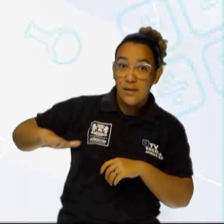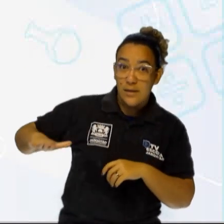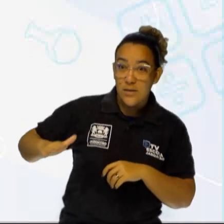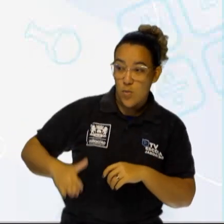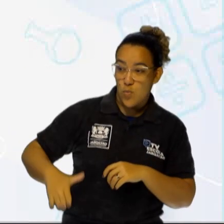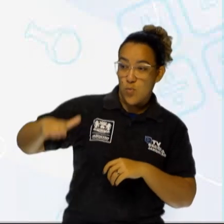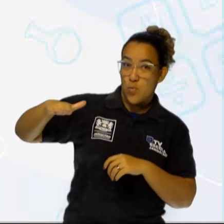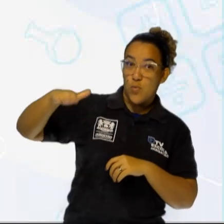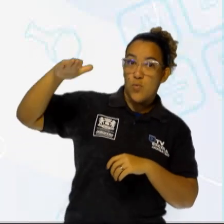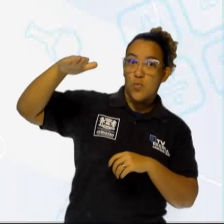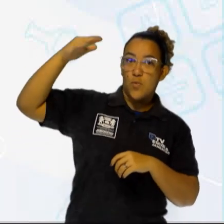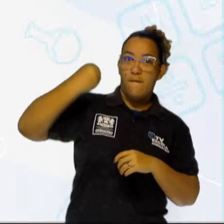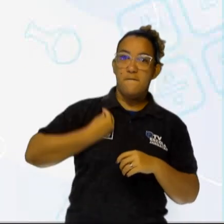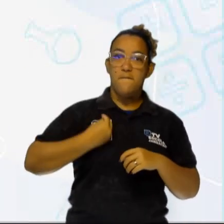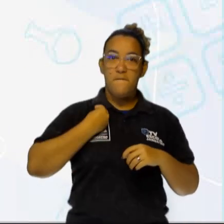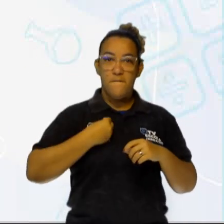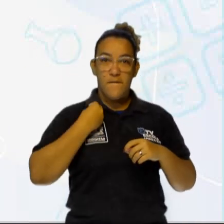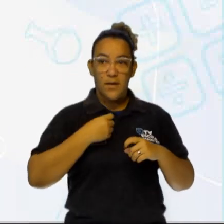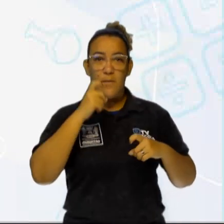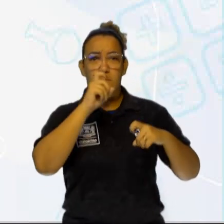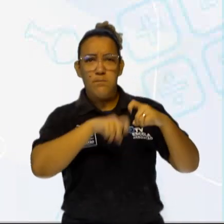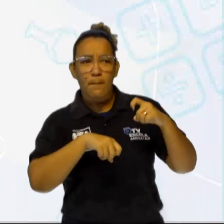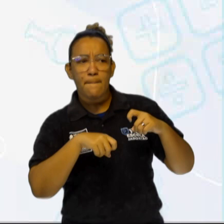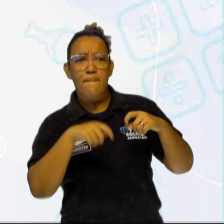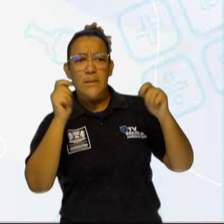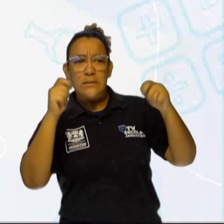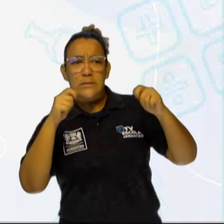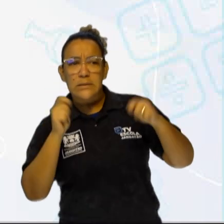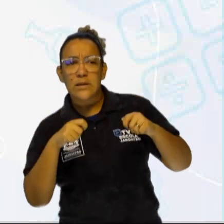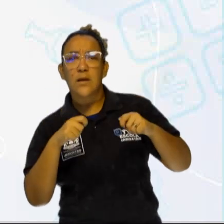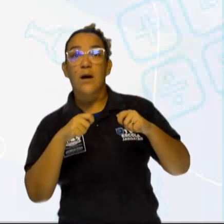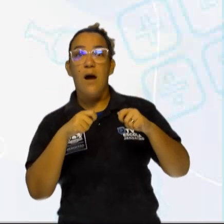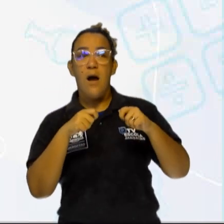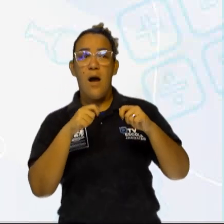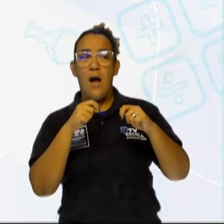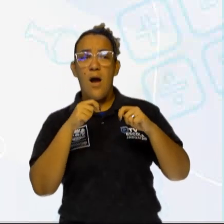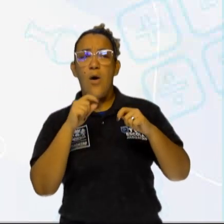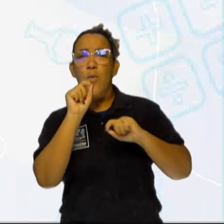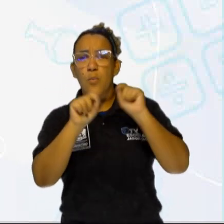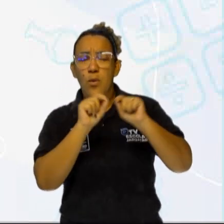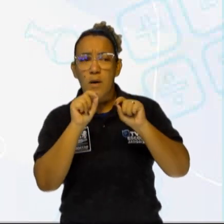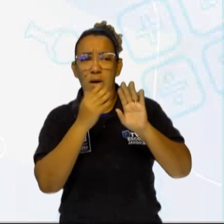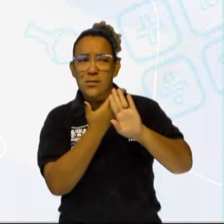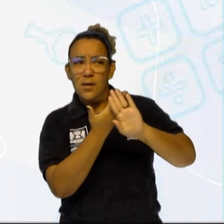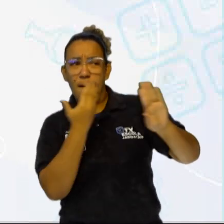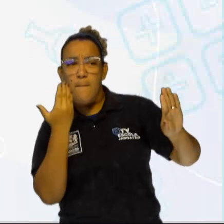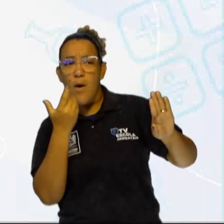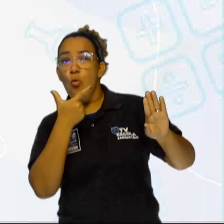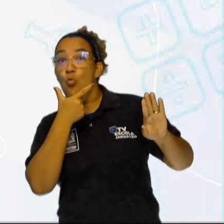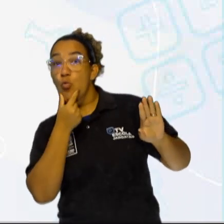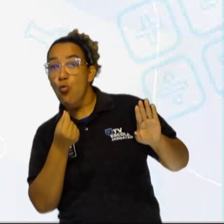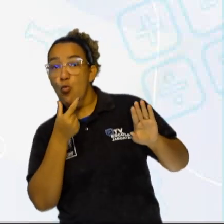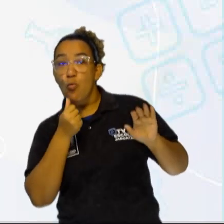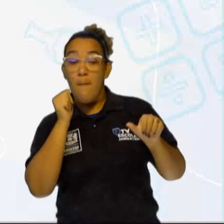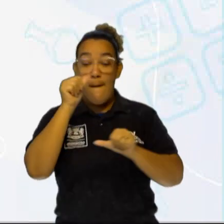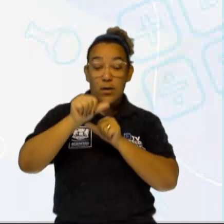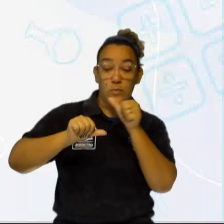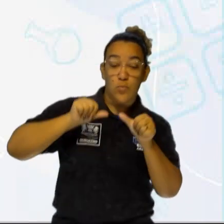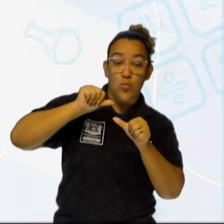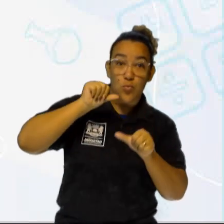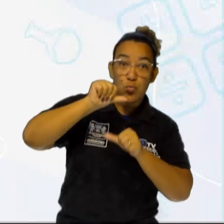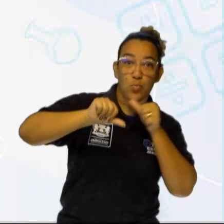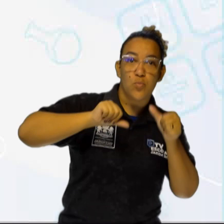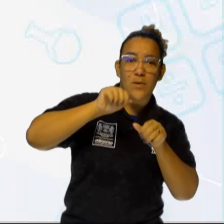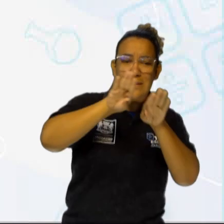vida sexual, tudo parece disposto a aumentar a distância que a separa do homem para transformar as diferenças em